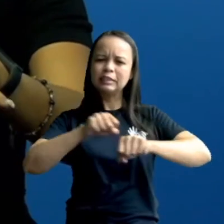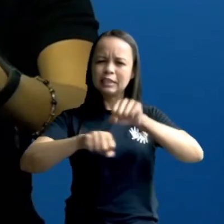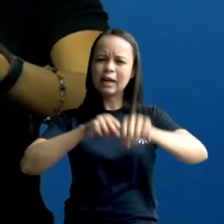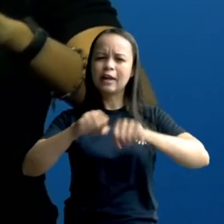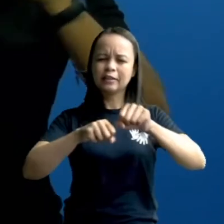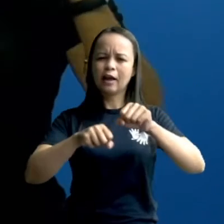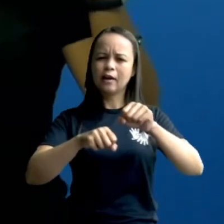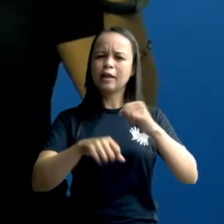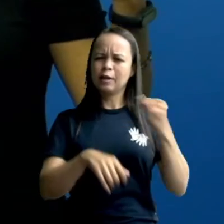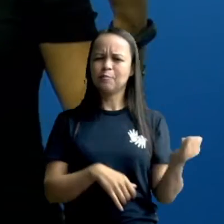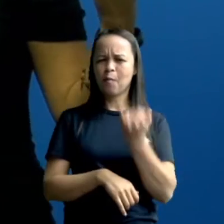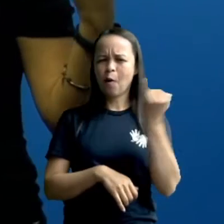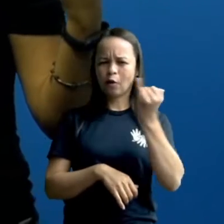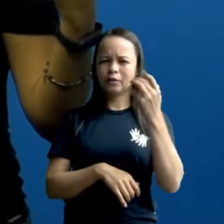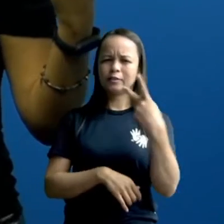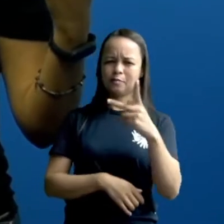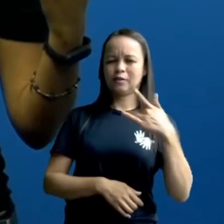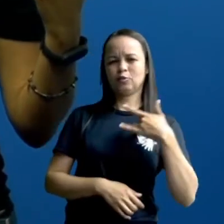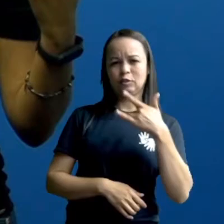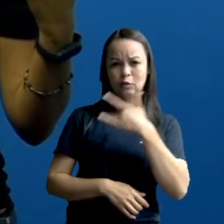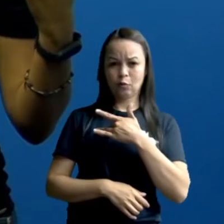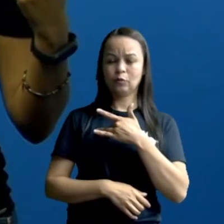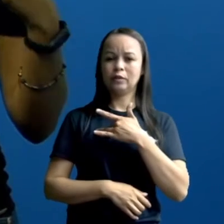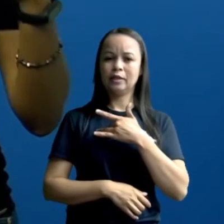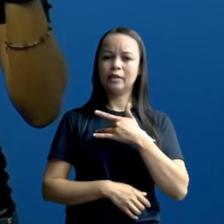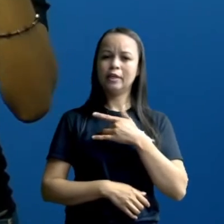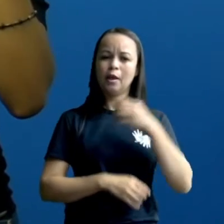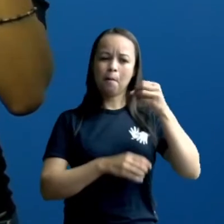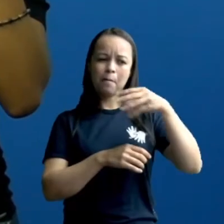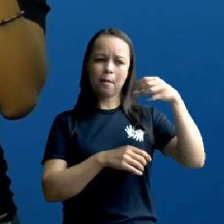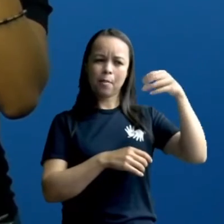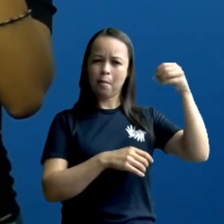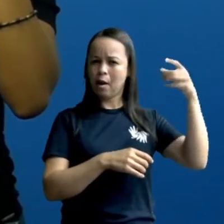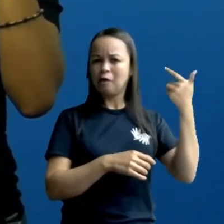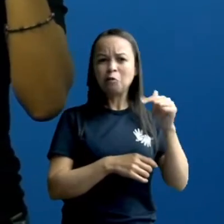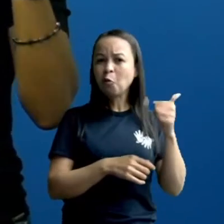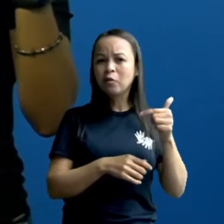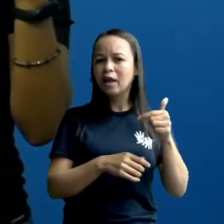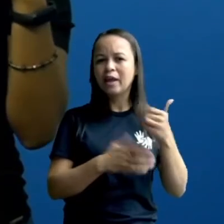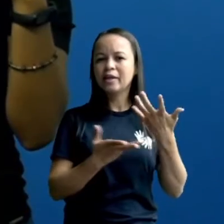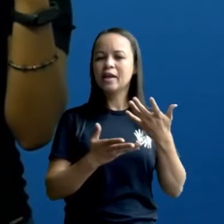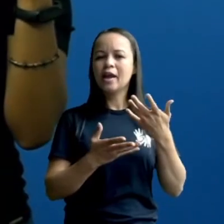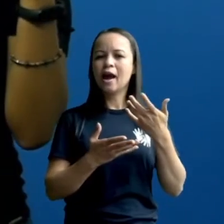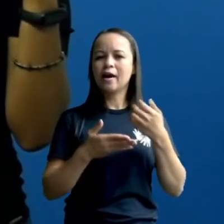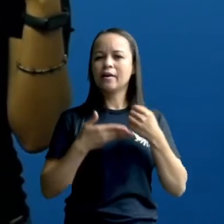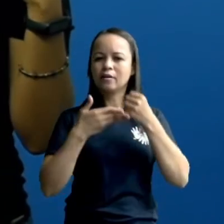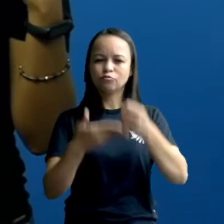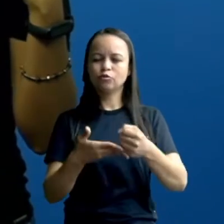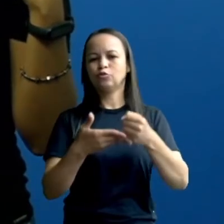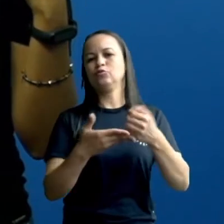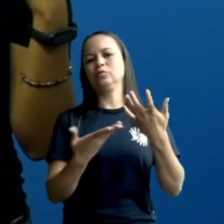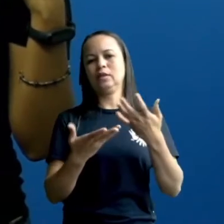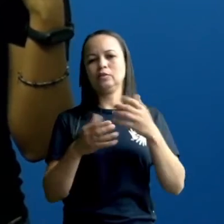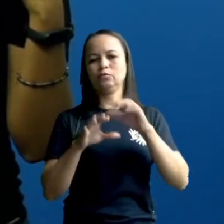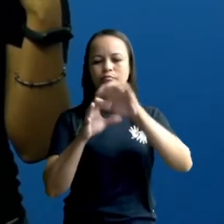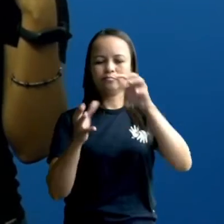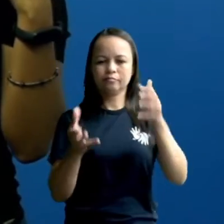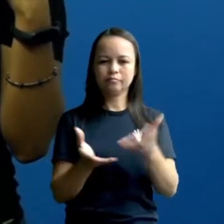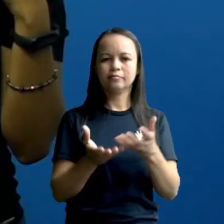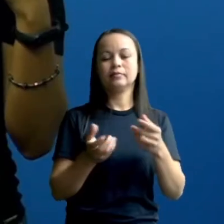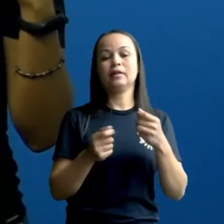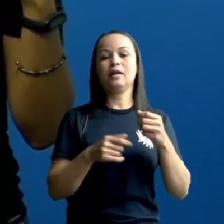né? E ainda polui menos o meio ambiente. Aquela fumacinha dos carros é um veneno para a atmosfera, para as